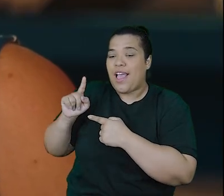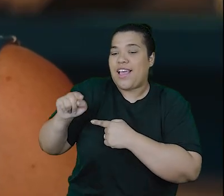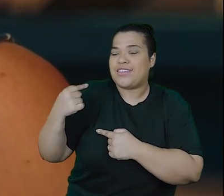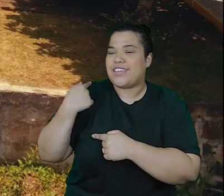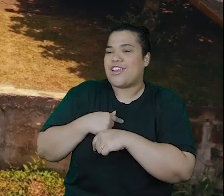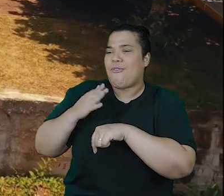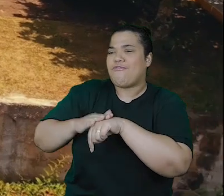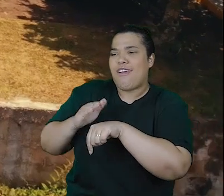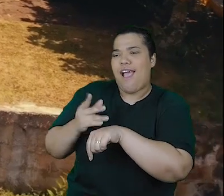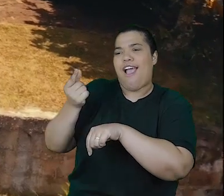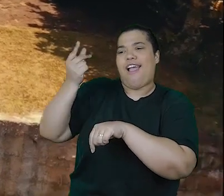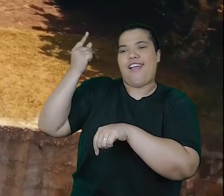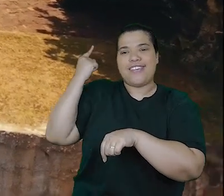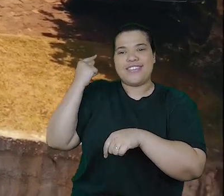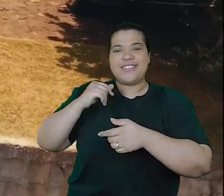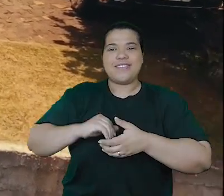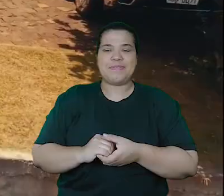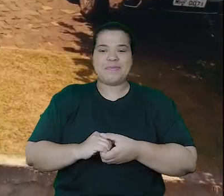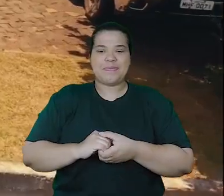nós fazíamos na época.